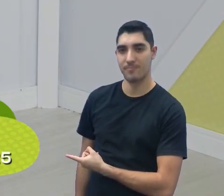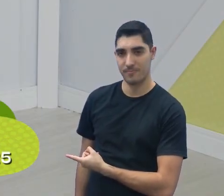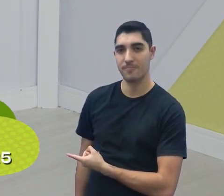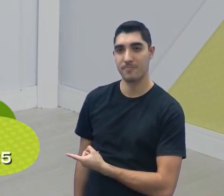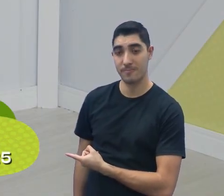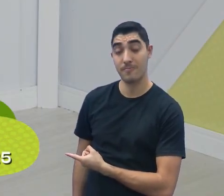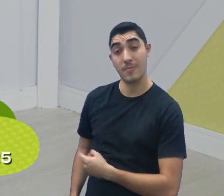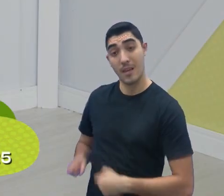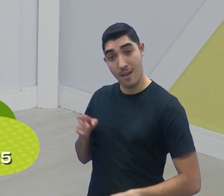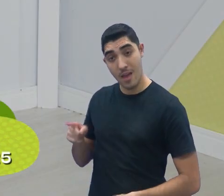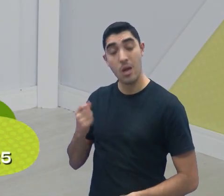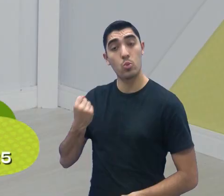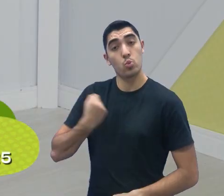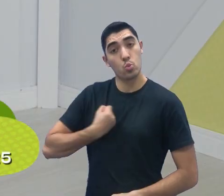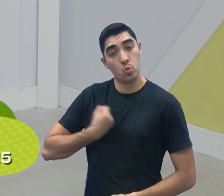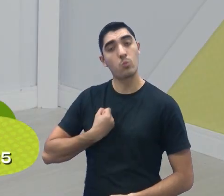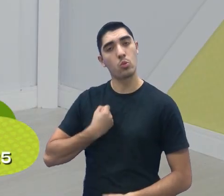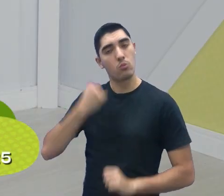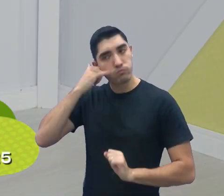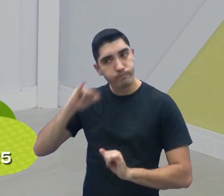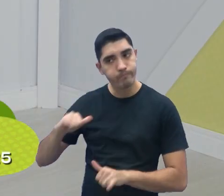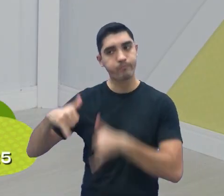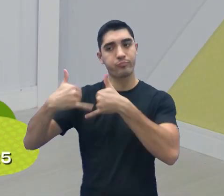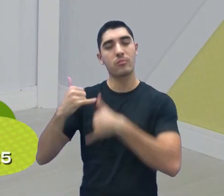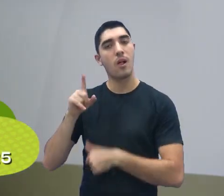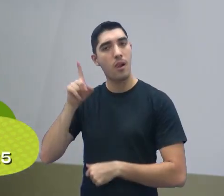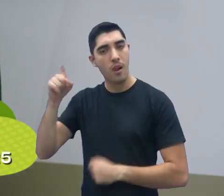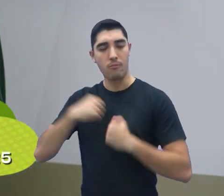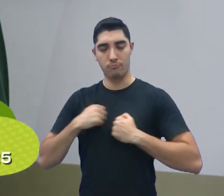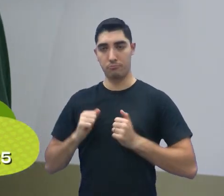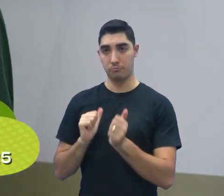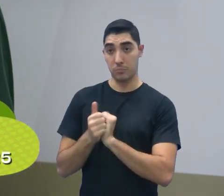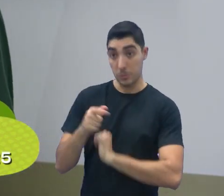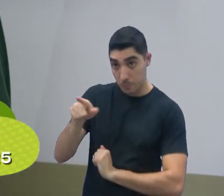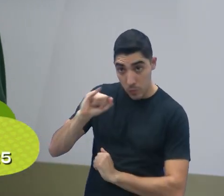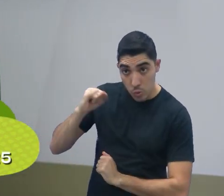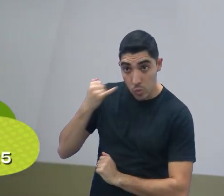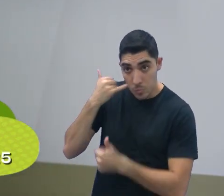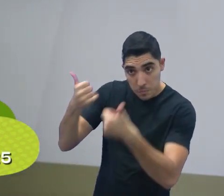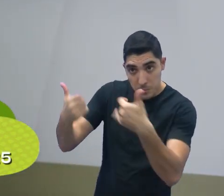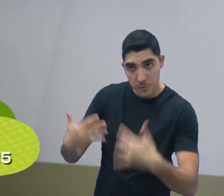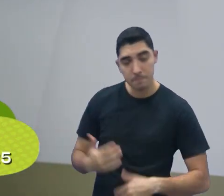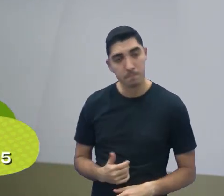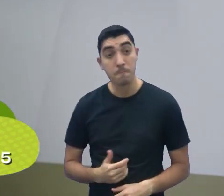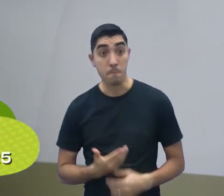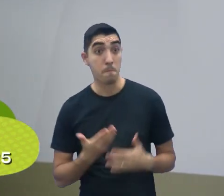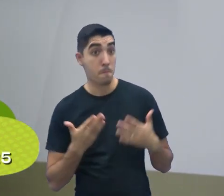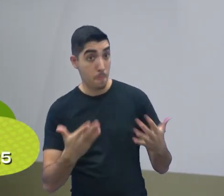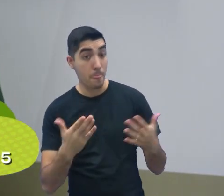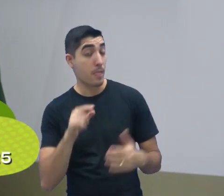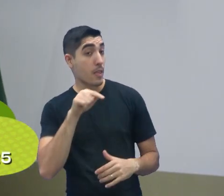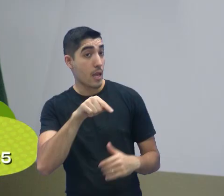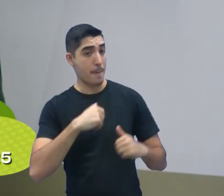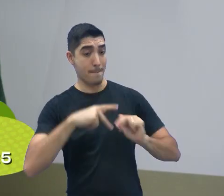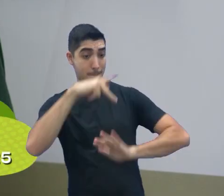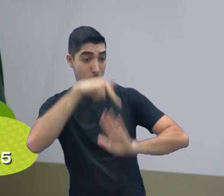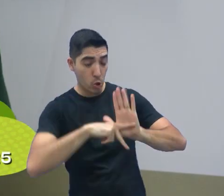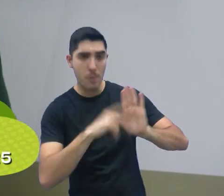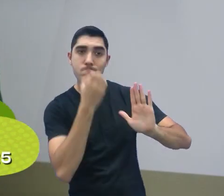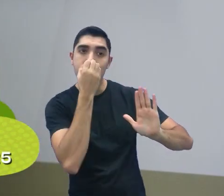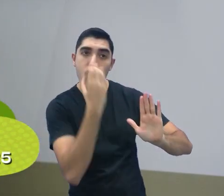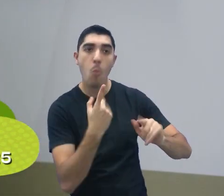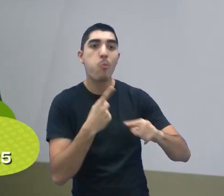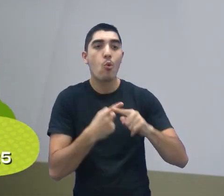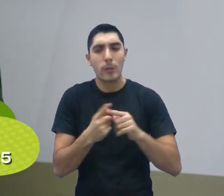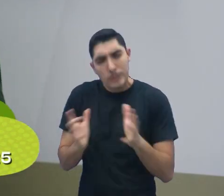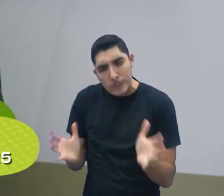8602-8625. Atleta Cidadão, sempre trazendo bons frutos para a cidade. João, no pique. Exatamente, é um programa que forma atletas para competir. A